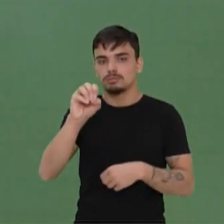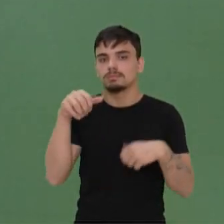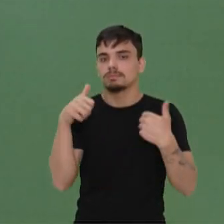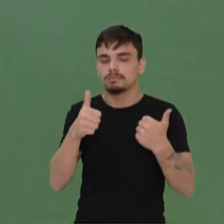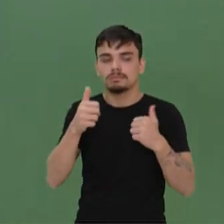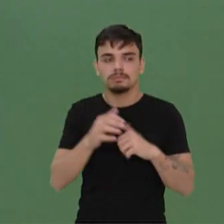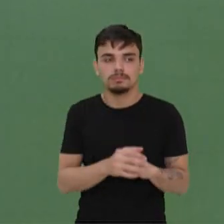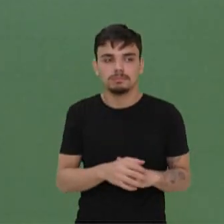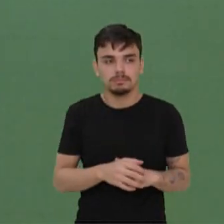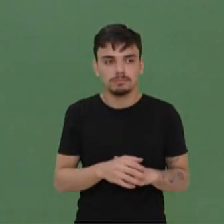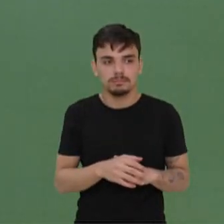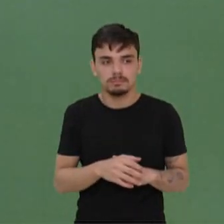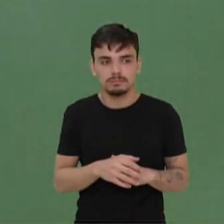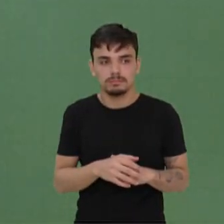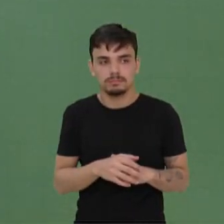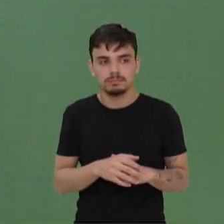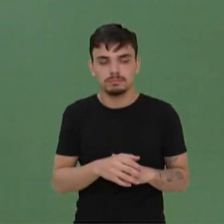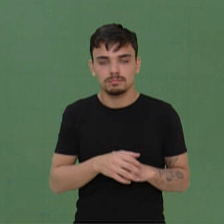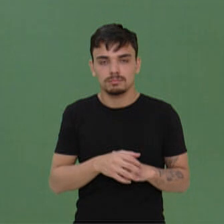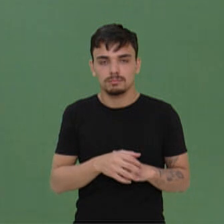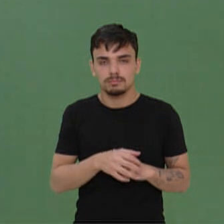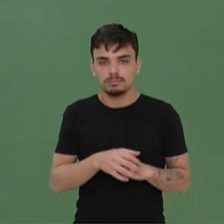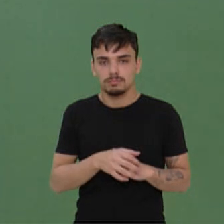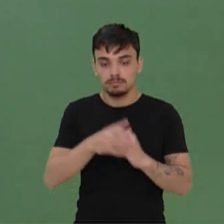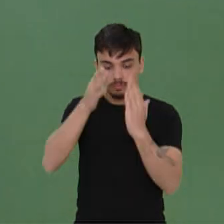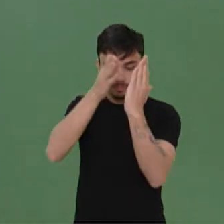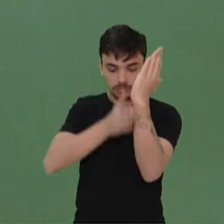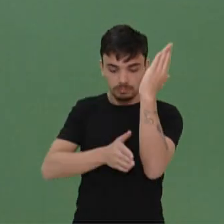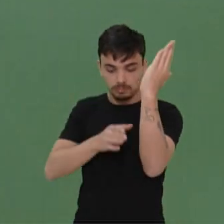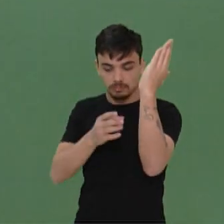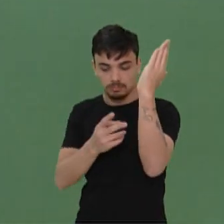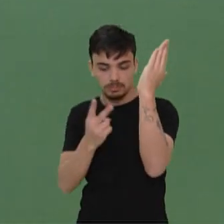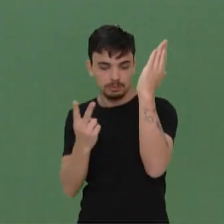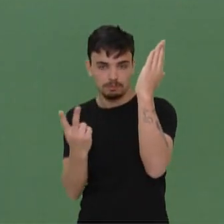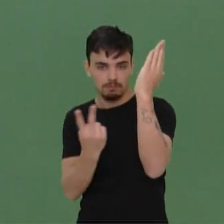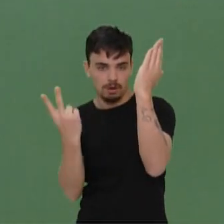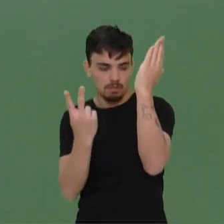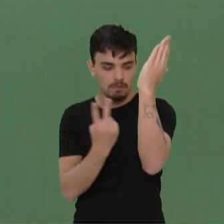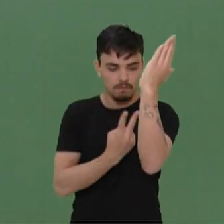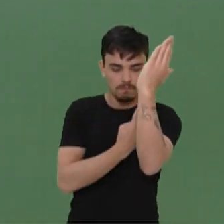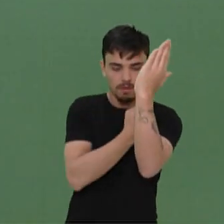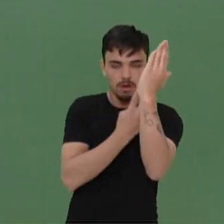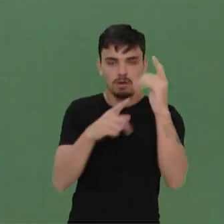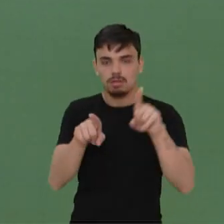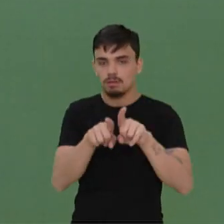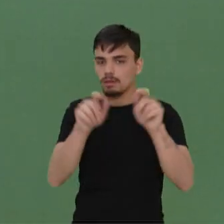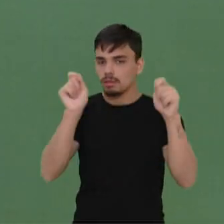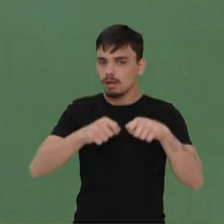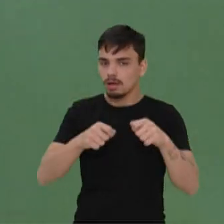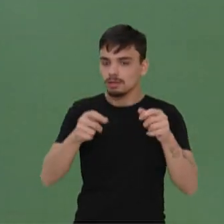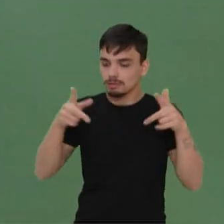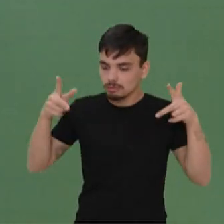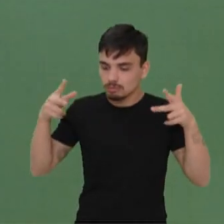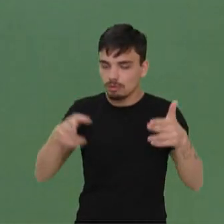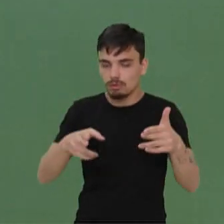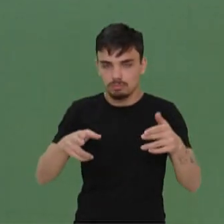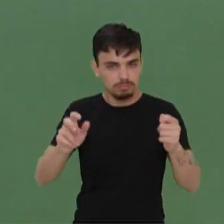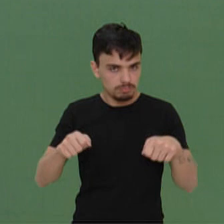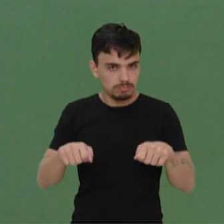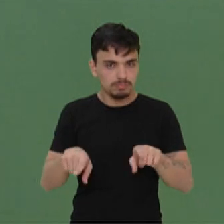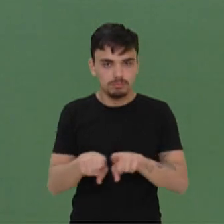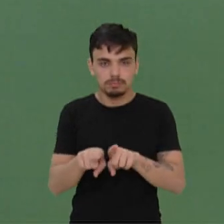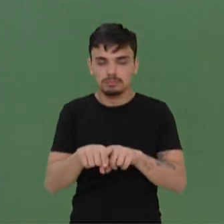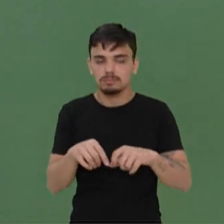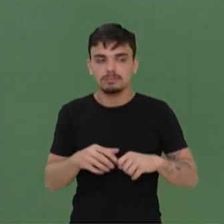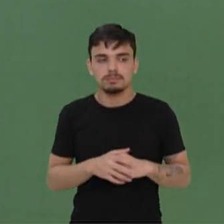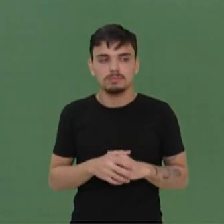vocês, escolha dois valores à esquerda e à direita, desde que sejam simétricos em relação ao 3, né, para que a gente possa fazer as contas. Vamos supor